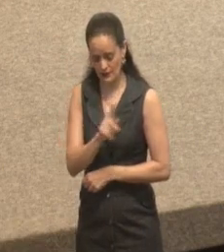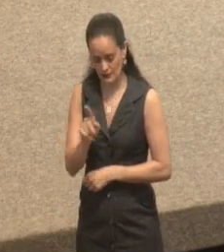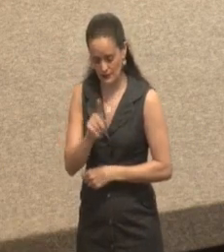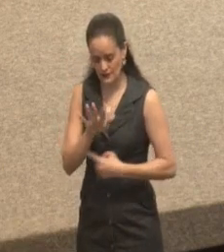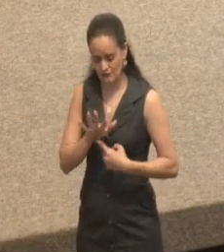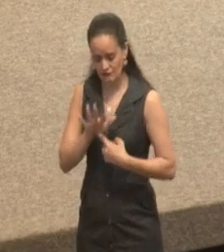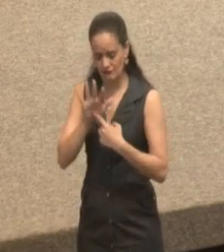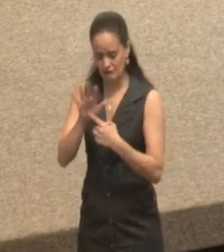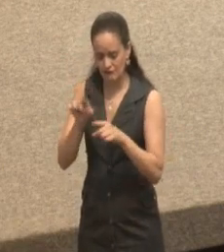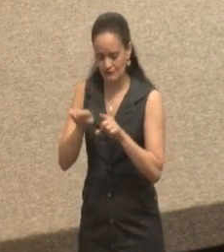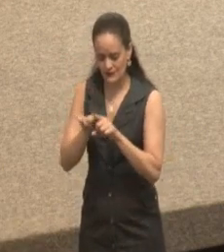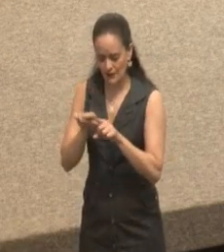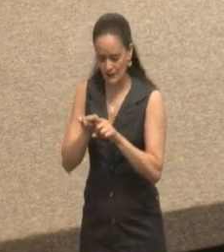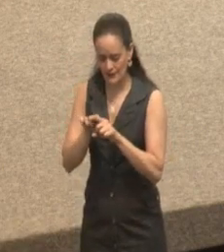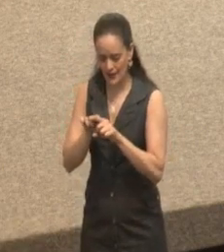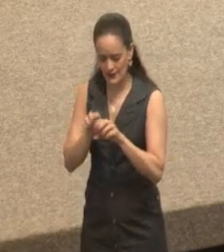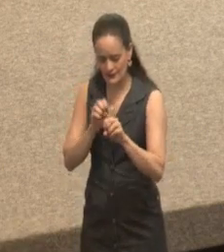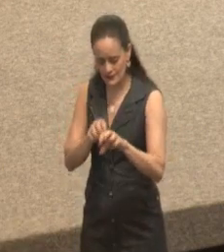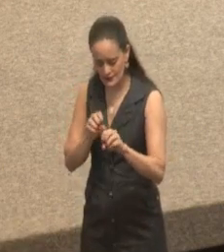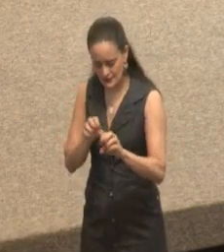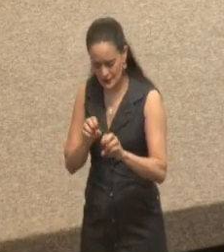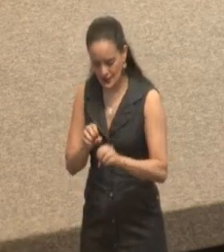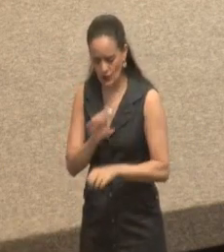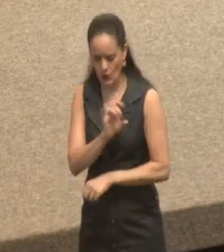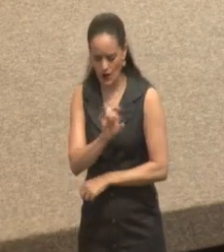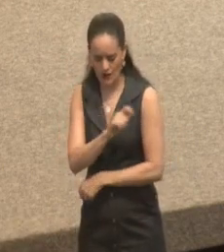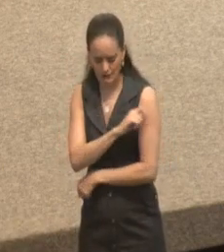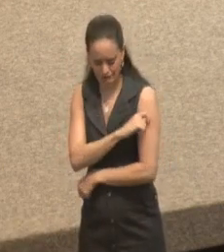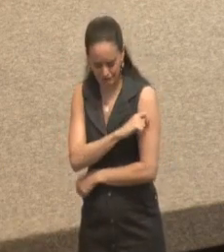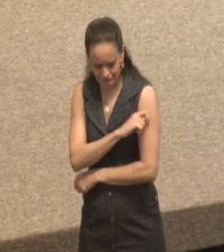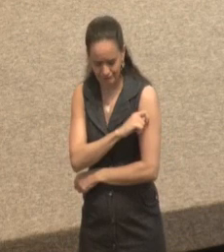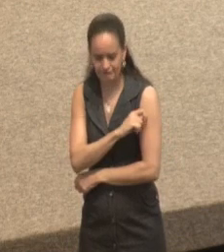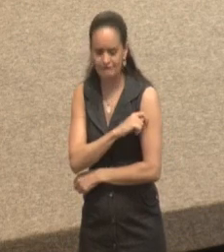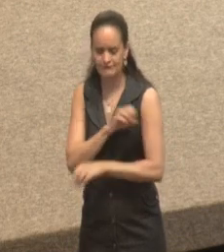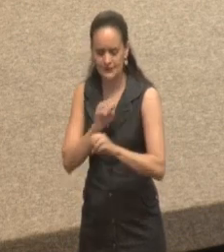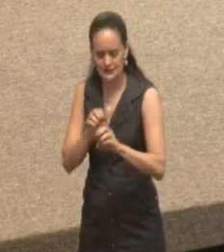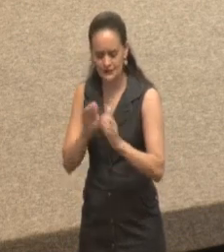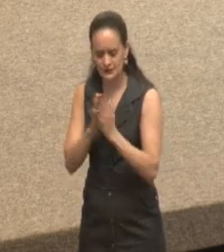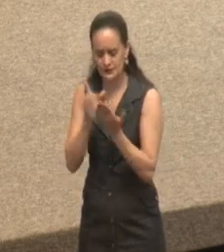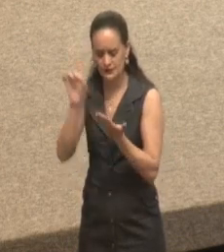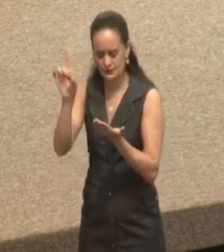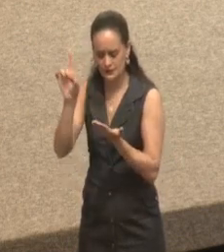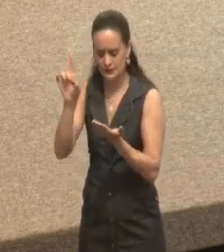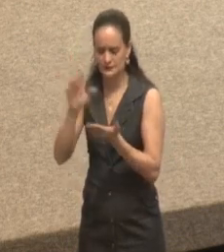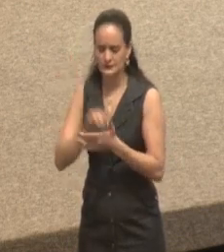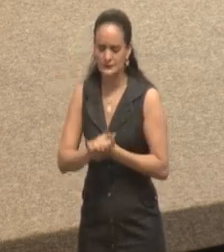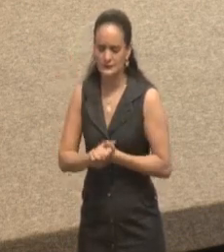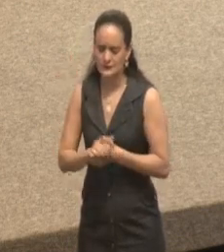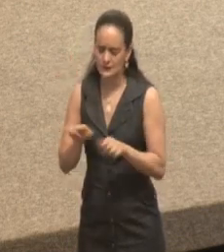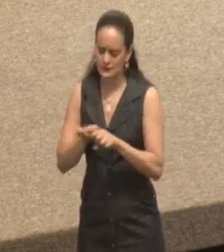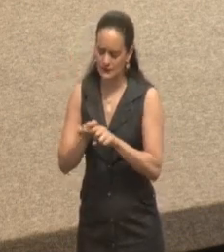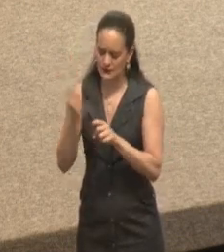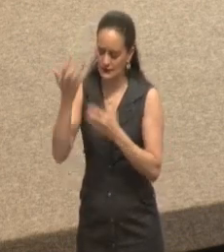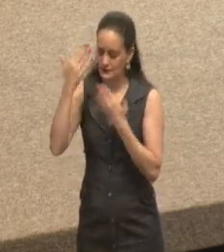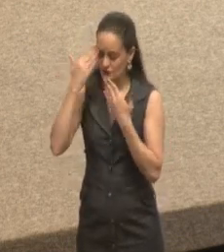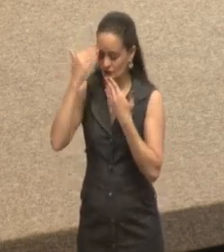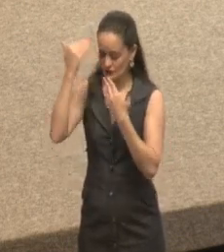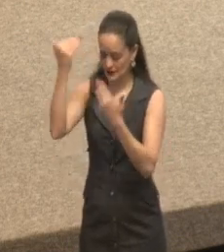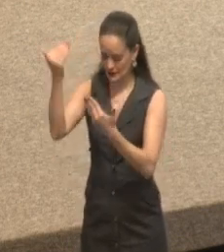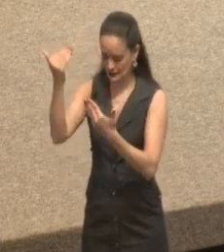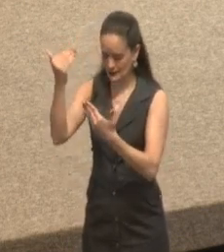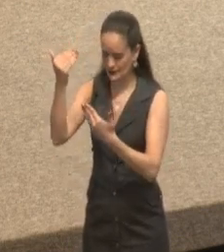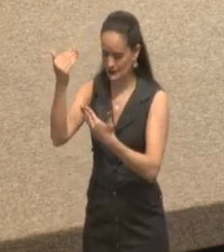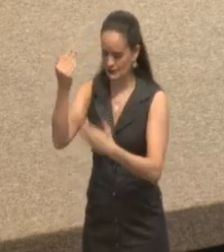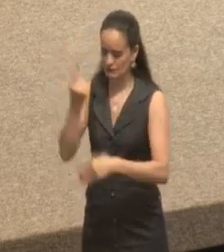teus filhos a tua palavra. Usa a vida de cada um de acordo com a tua misericórdia. Queremos te agradecer pelos